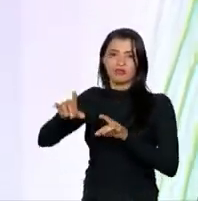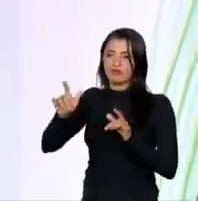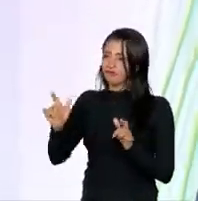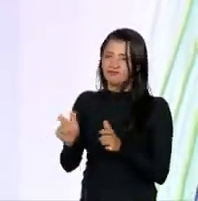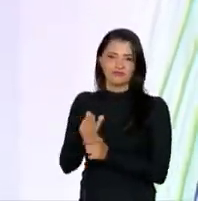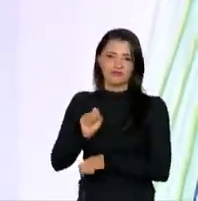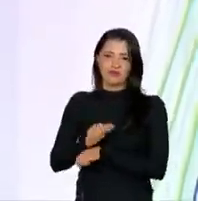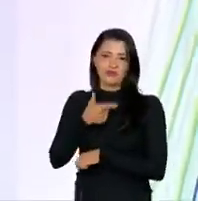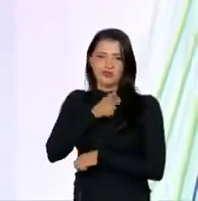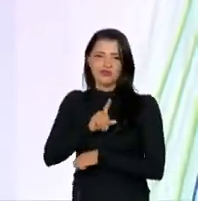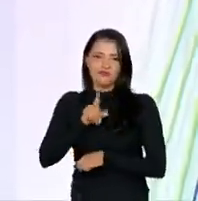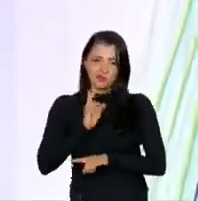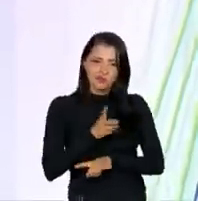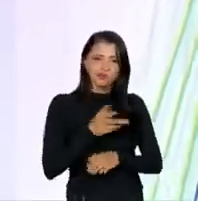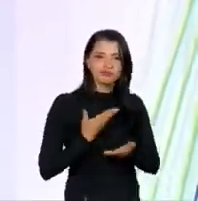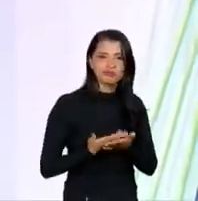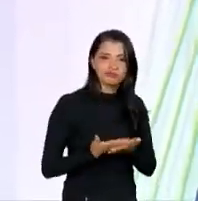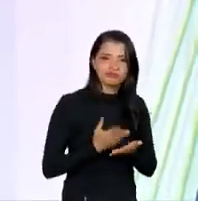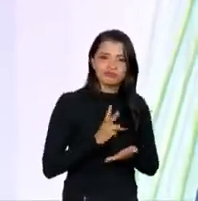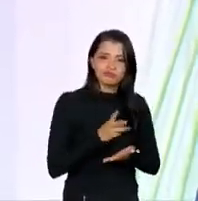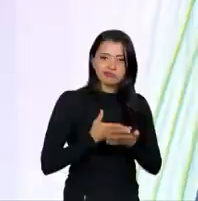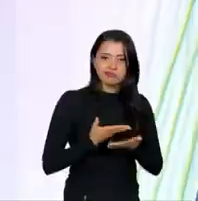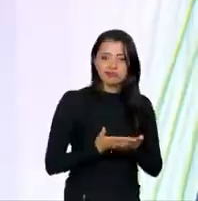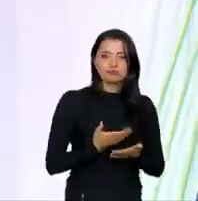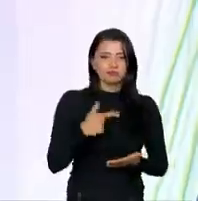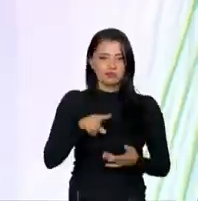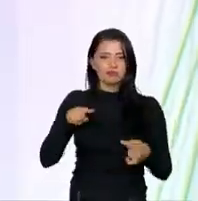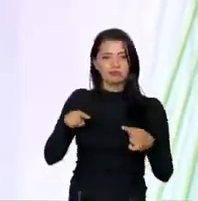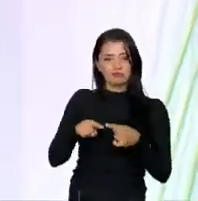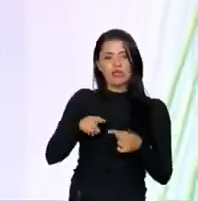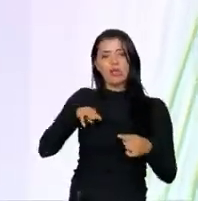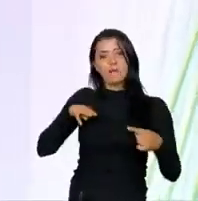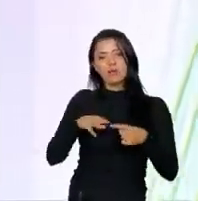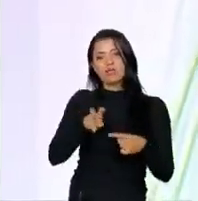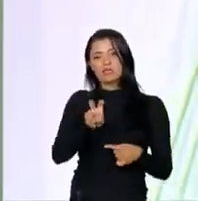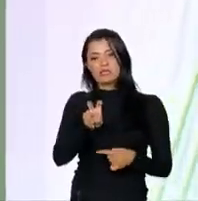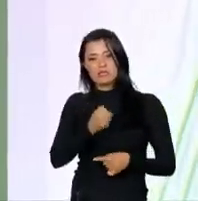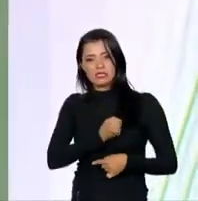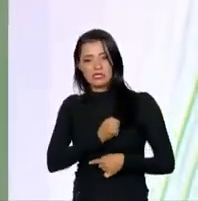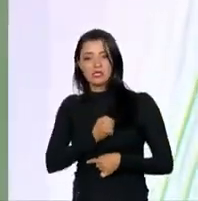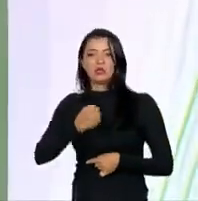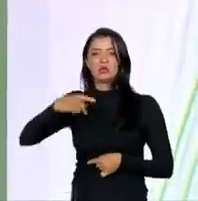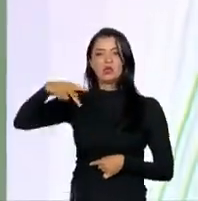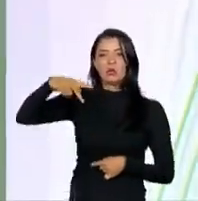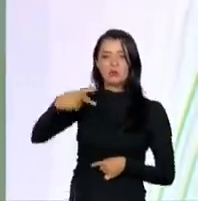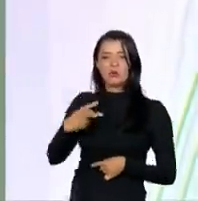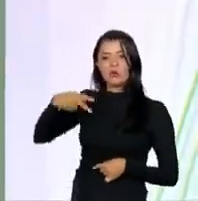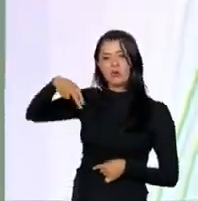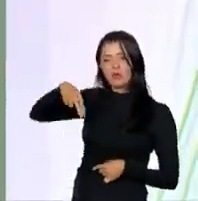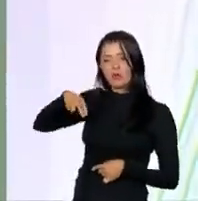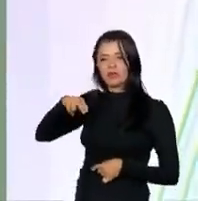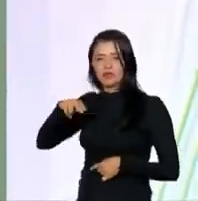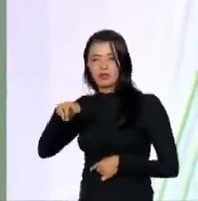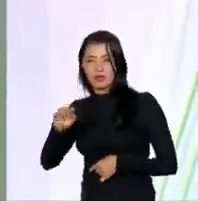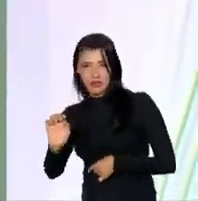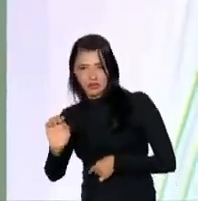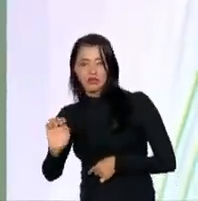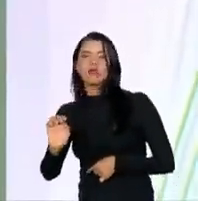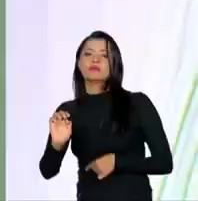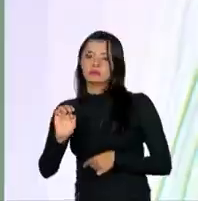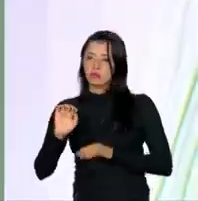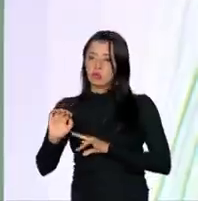Então, garantir, cumprindo aí a meta 5 do Plano Nacional de Educação, que todas as crianças